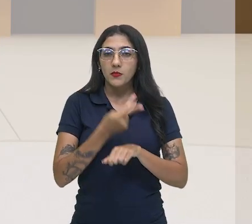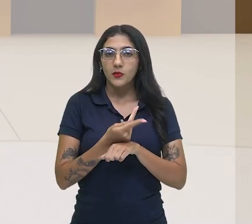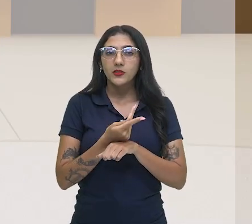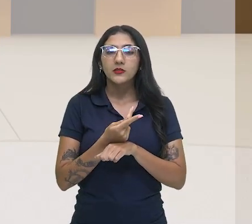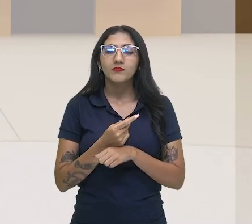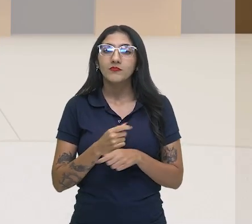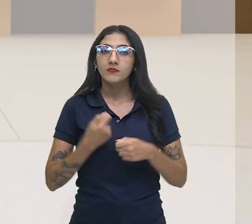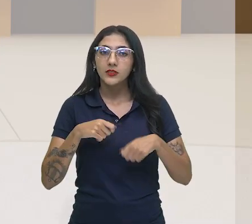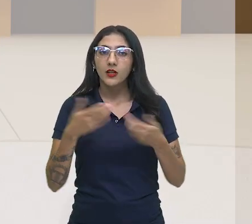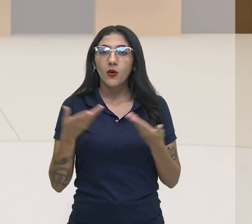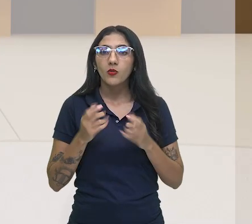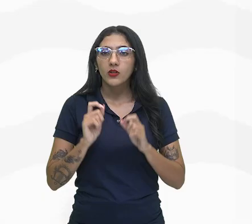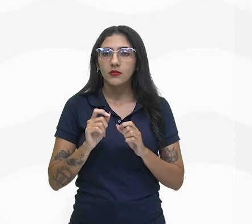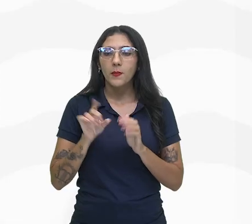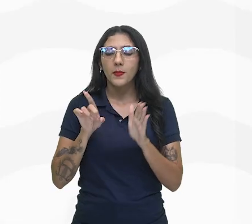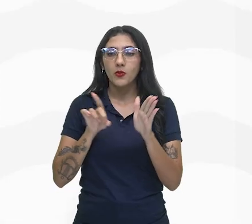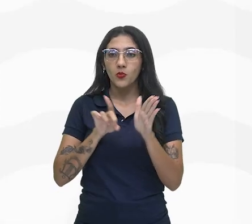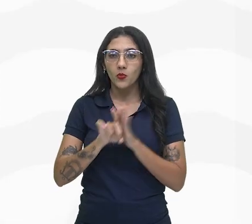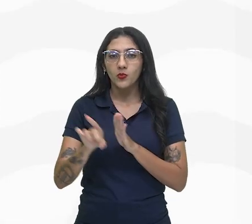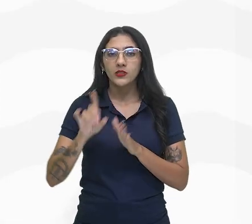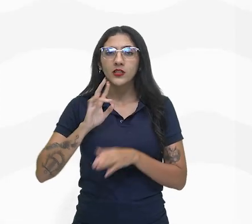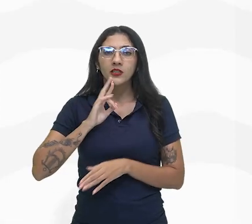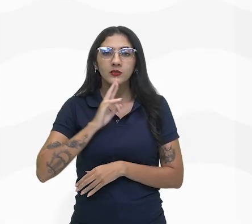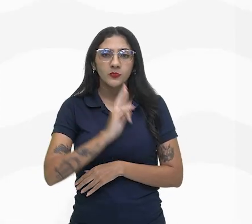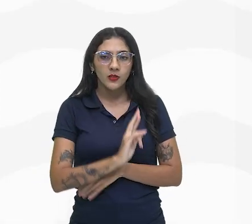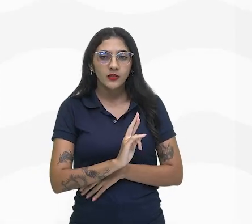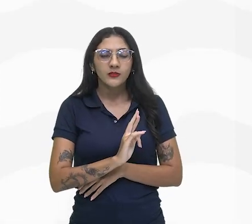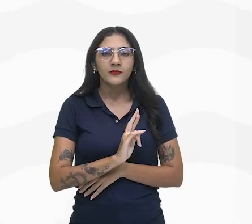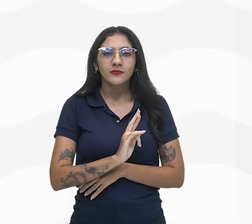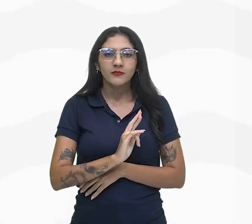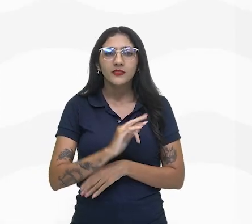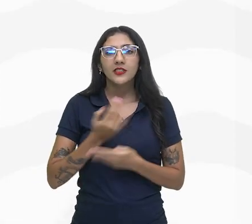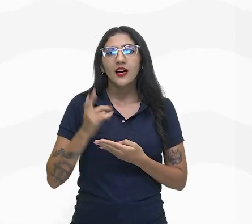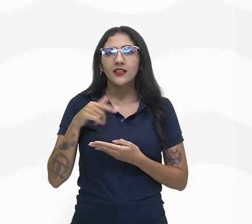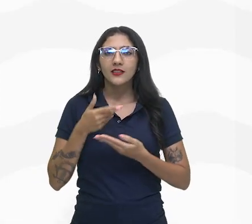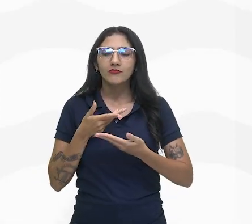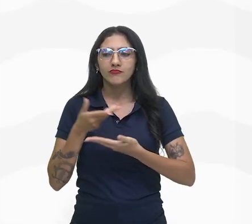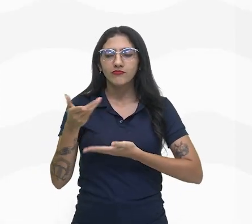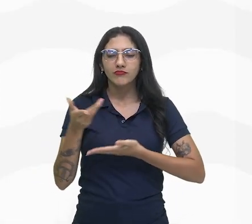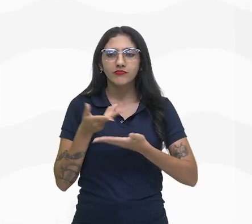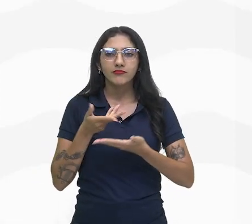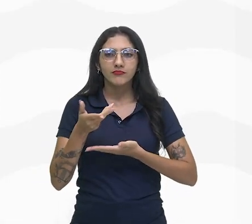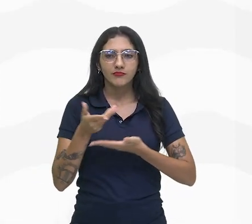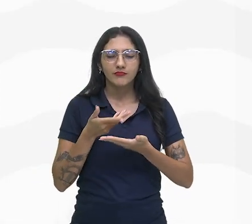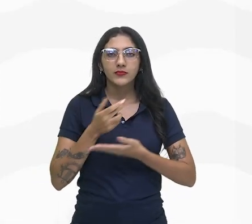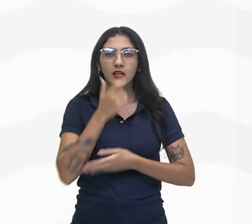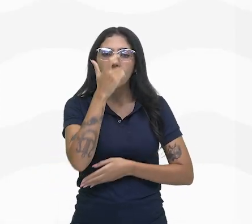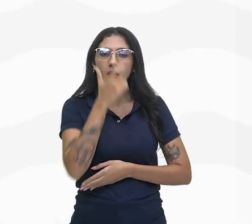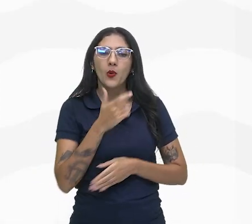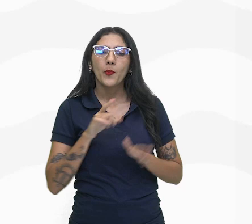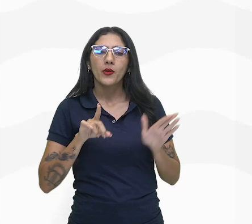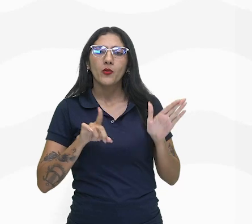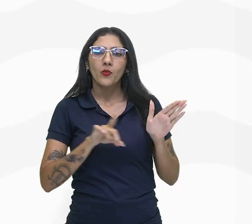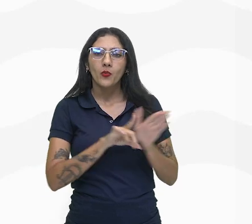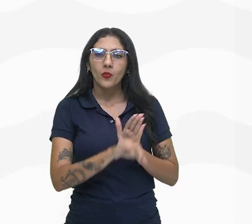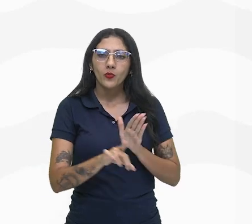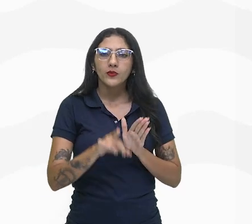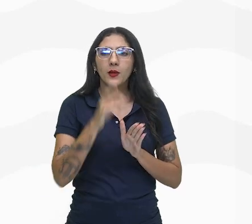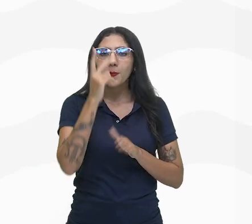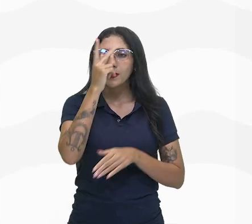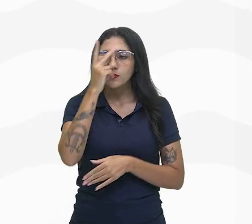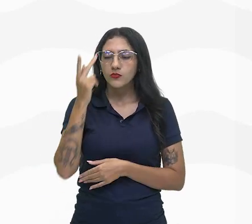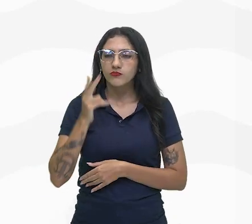temos as perguntas e respostas. E aí fica aquele bate-volta. O entrevistador pergunta e aí